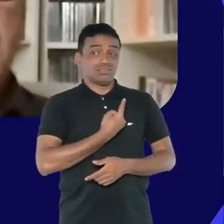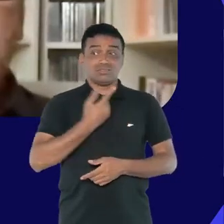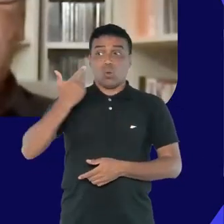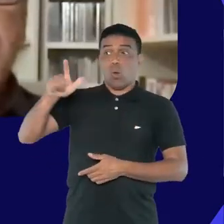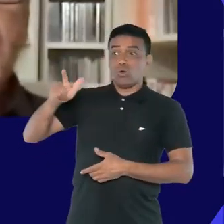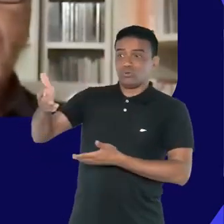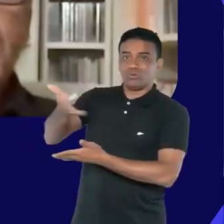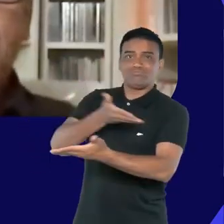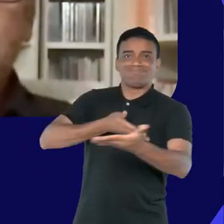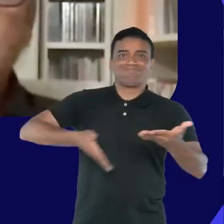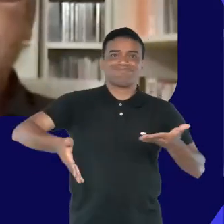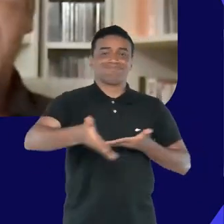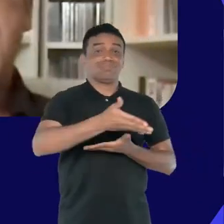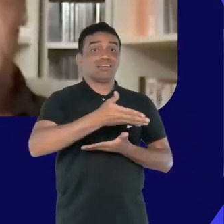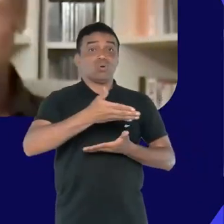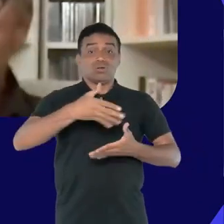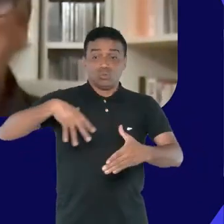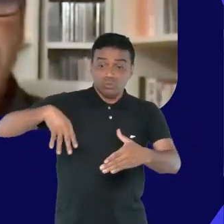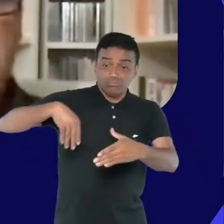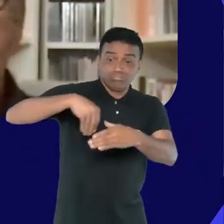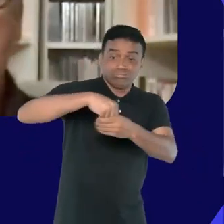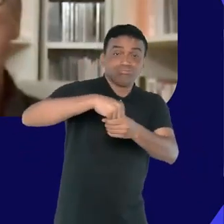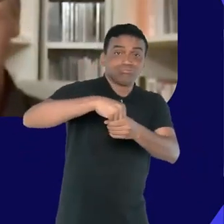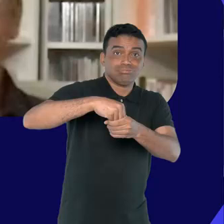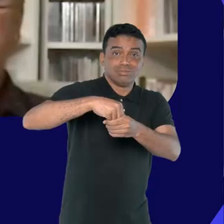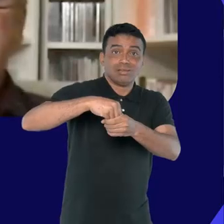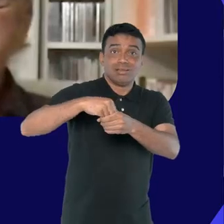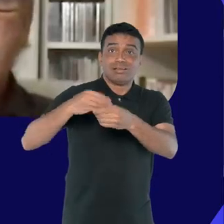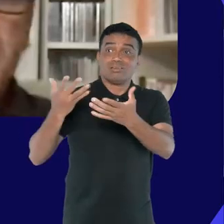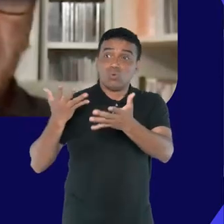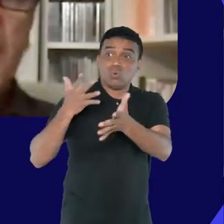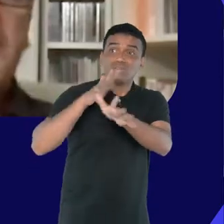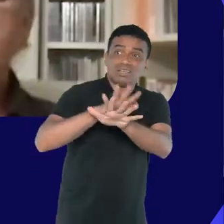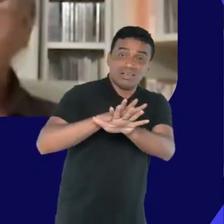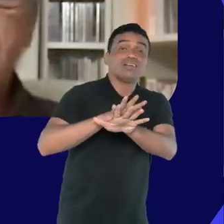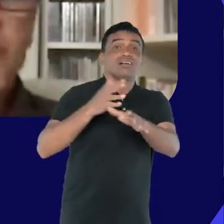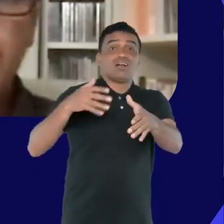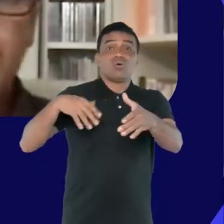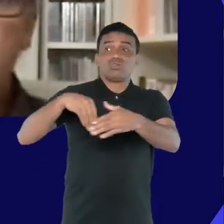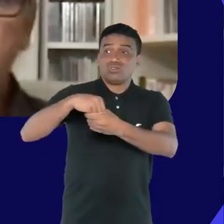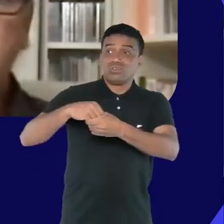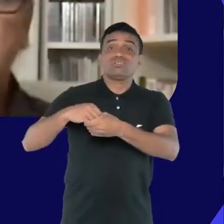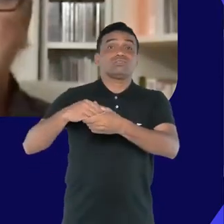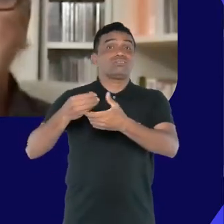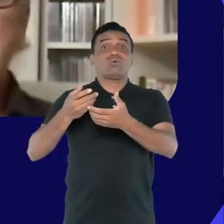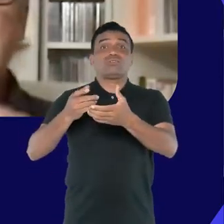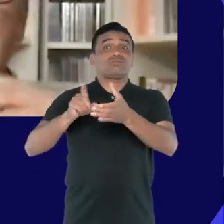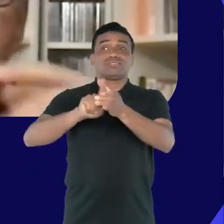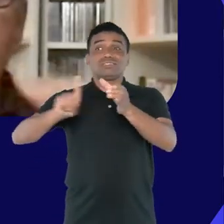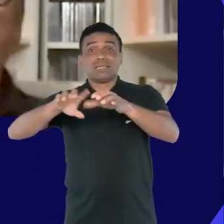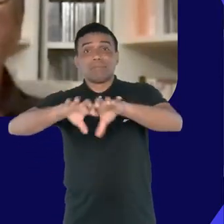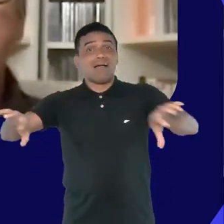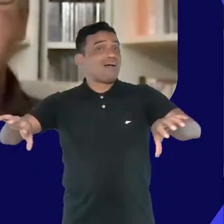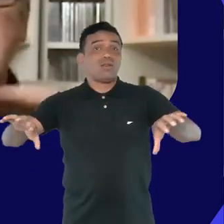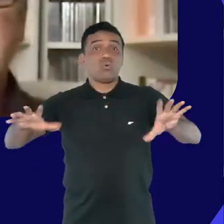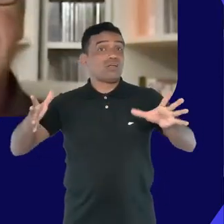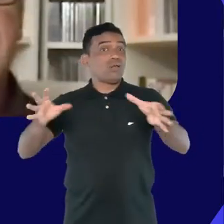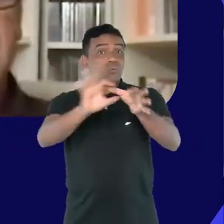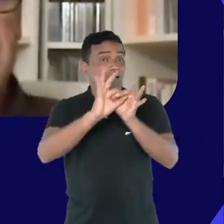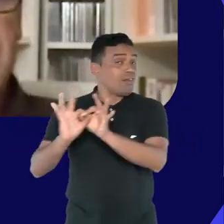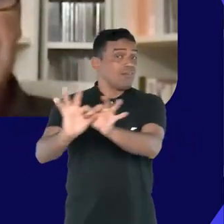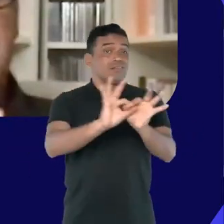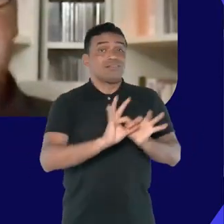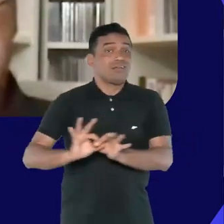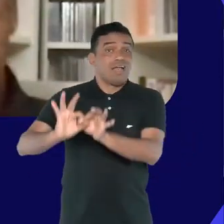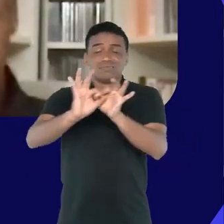Que quando inclui os outros, também nos inclui a nós, e quando inclui a nós, também inclui os outros, e é uma